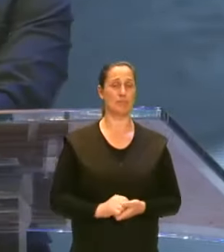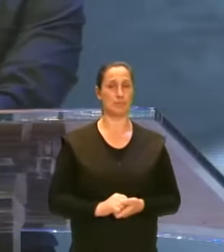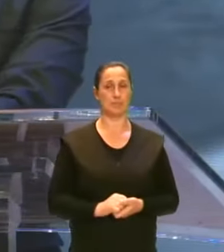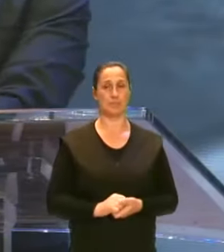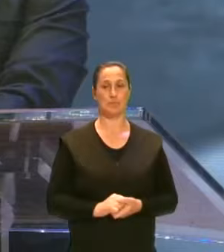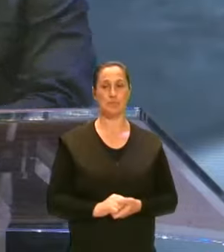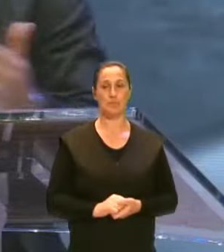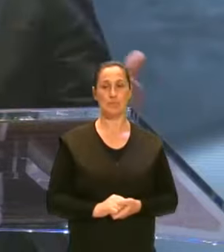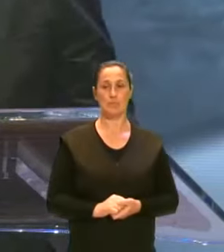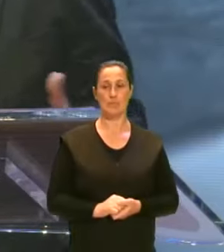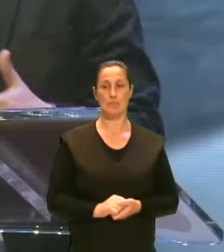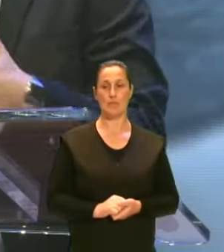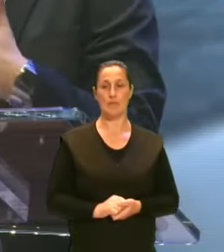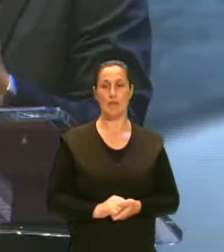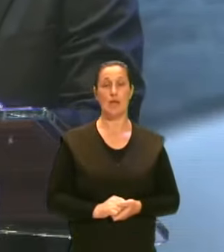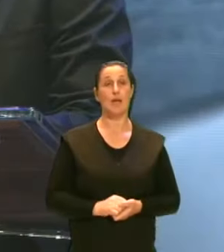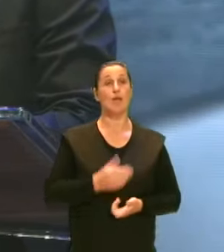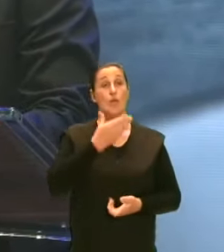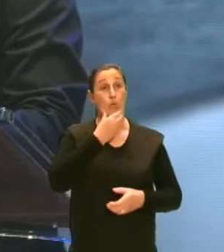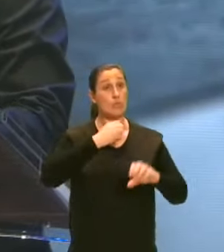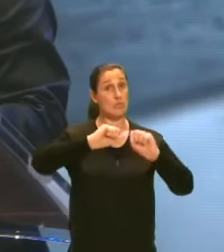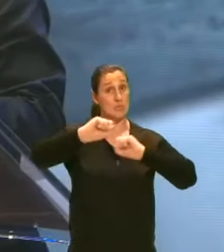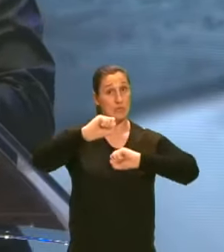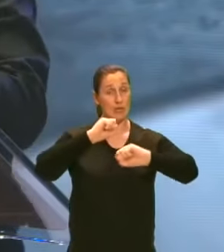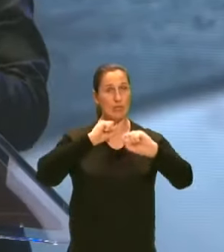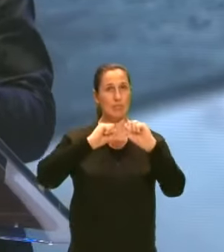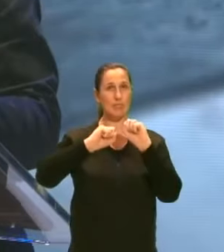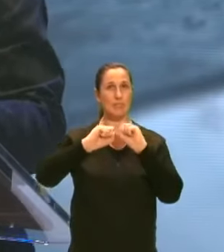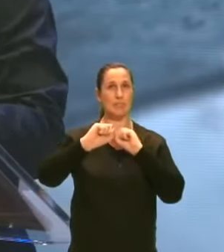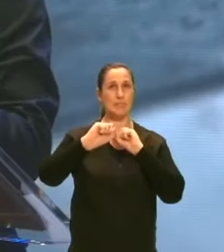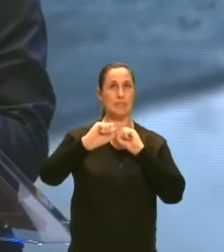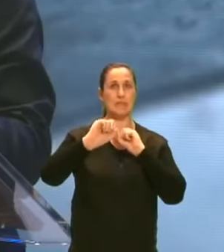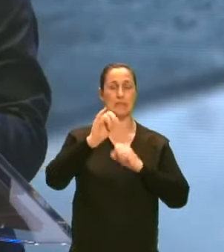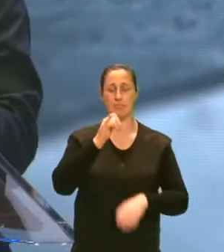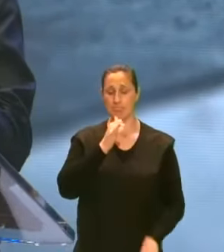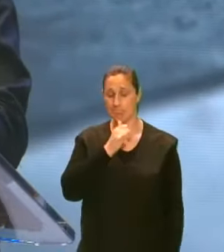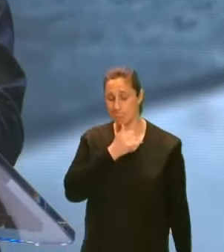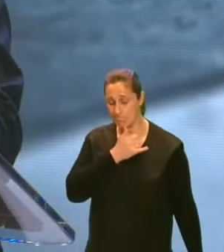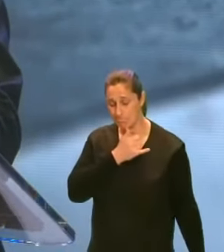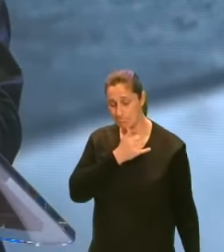E sabe, quando esse salmista ele está cabisbaixo, olhando para as